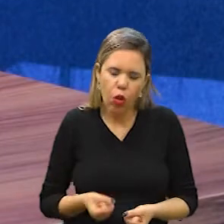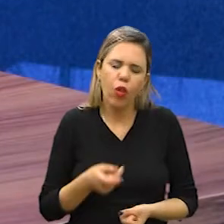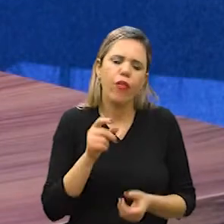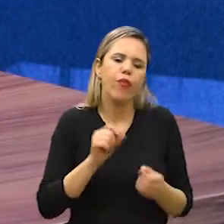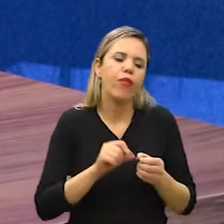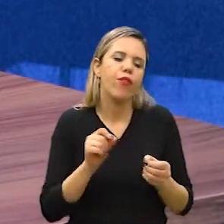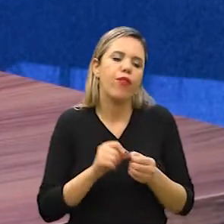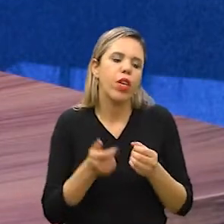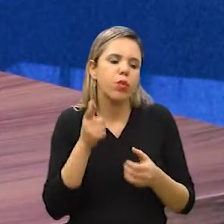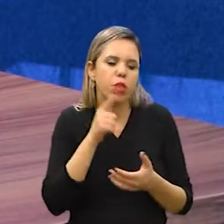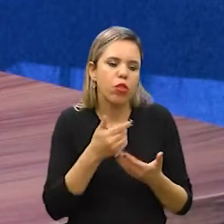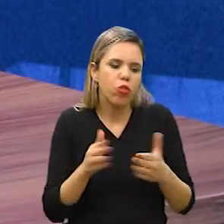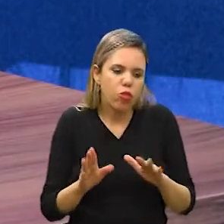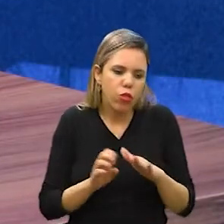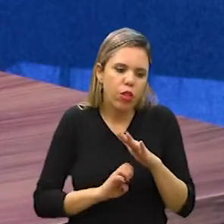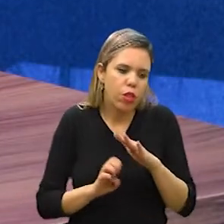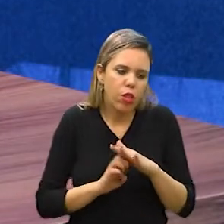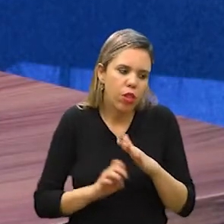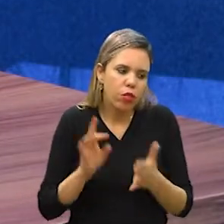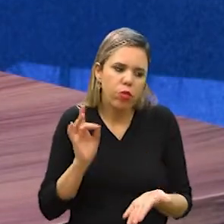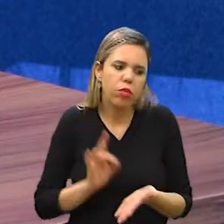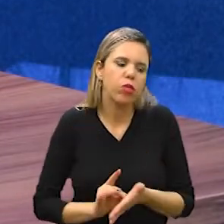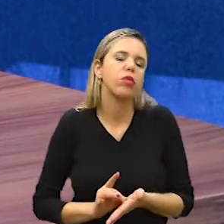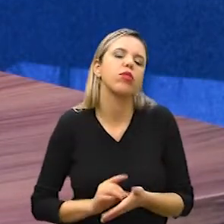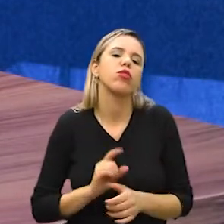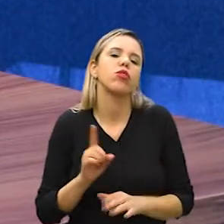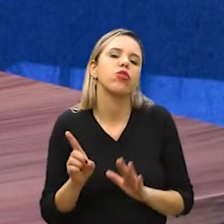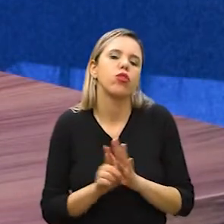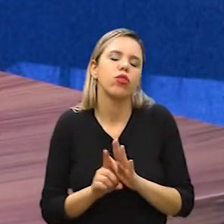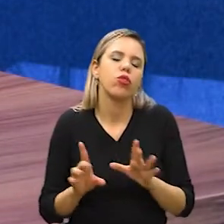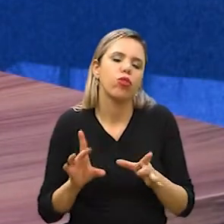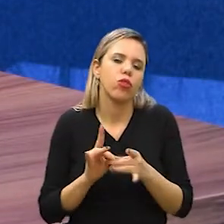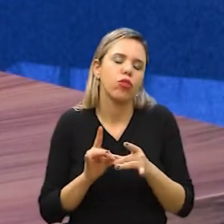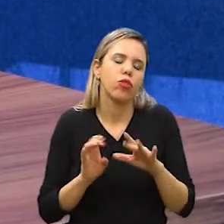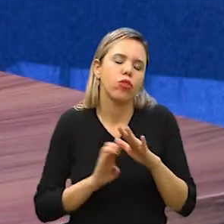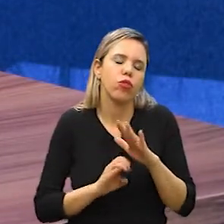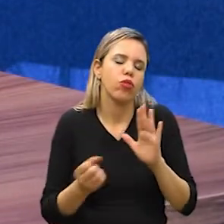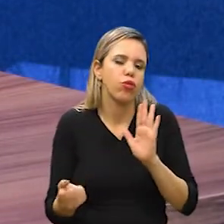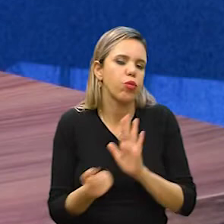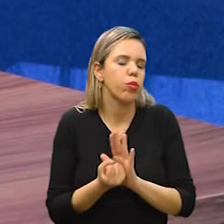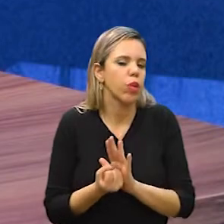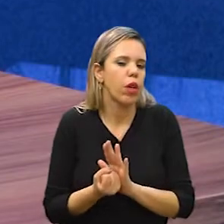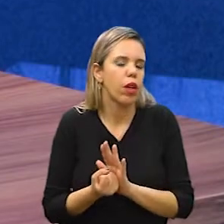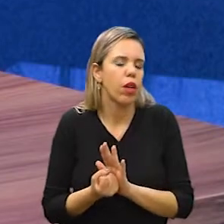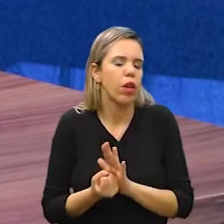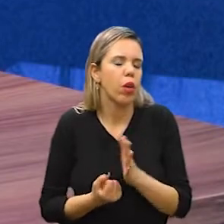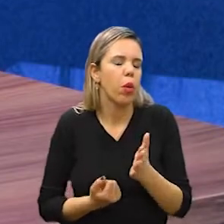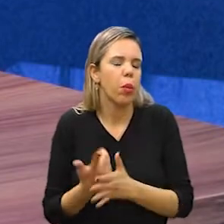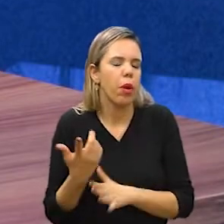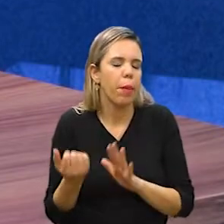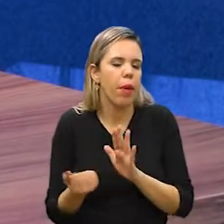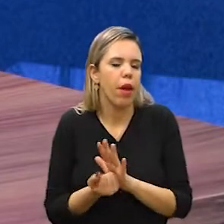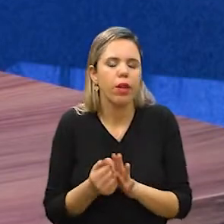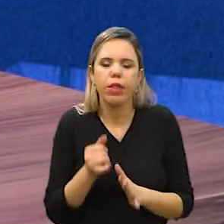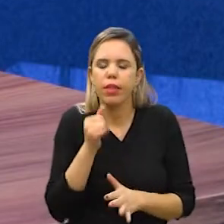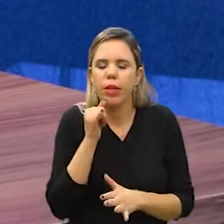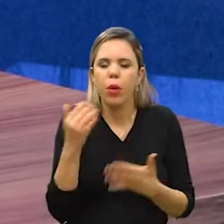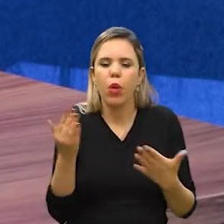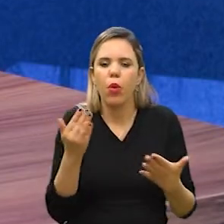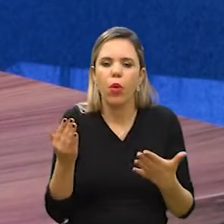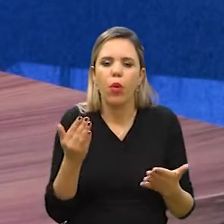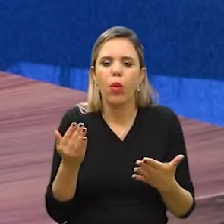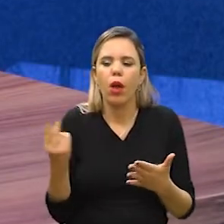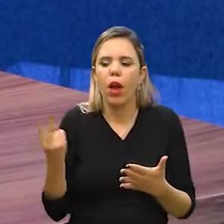já aceitou? O que, que vocês fizeram para efetivamente se tornarem franqueados? E nessa questão de